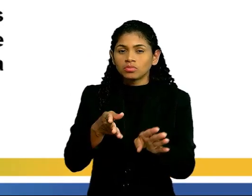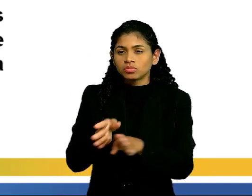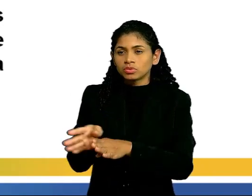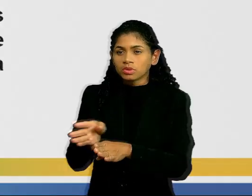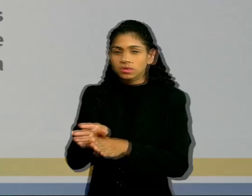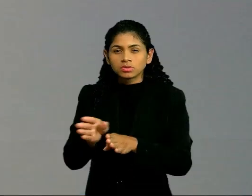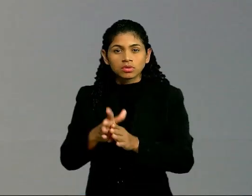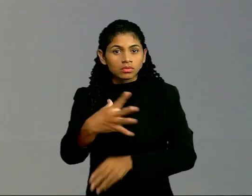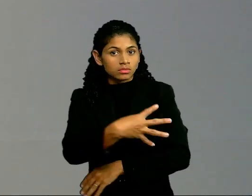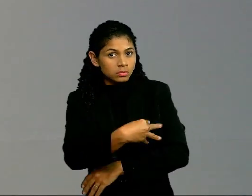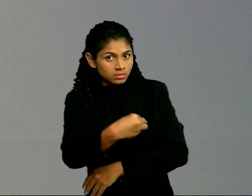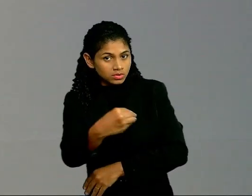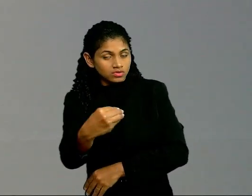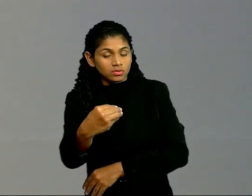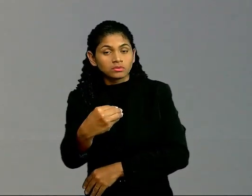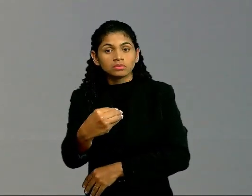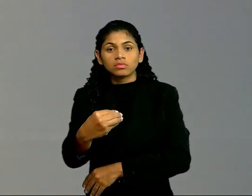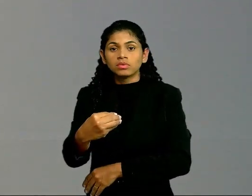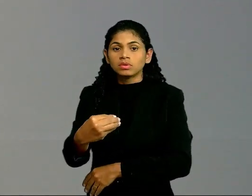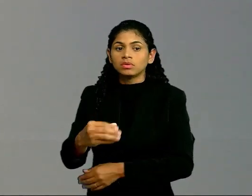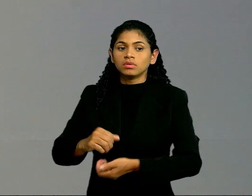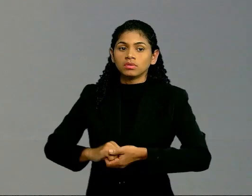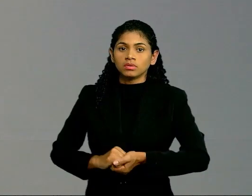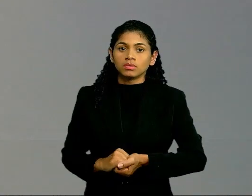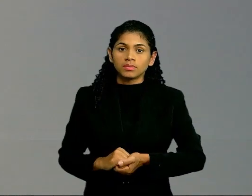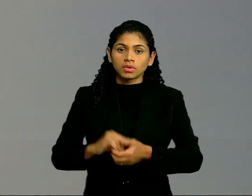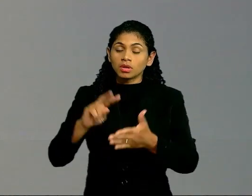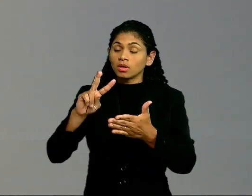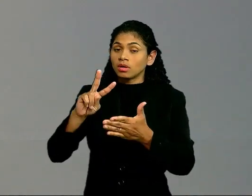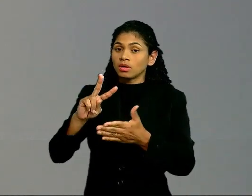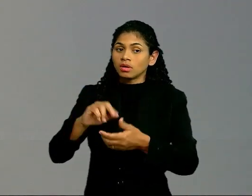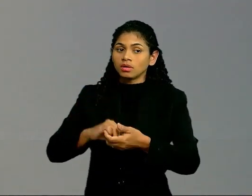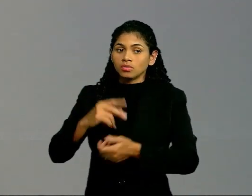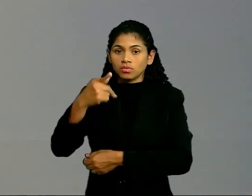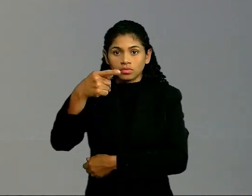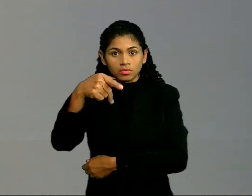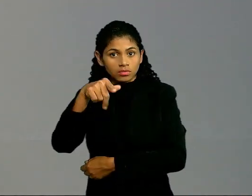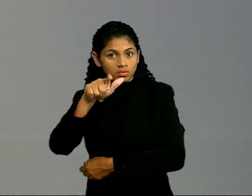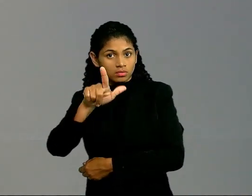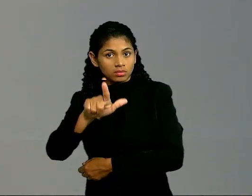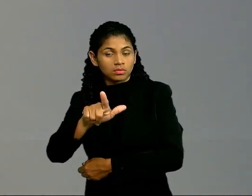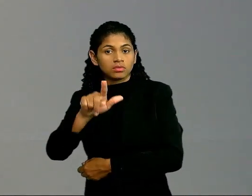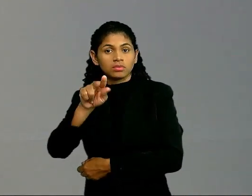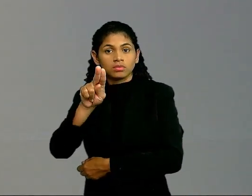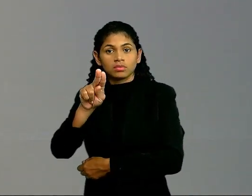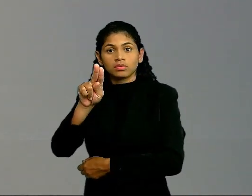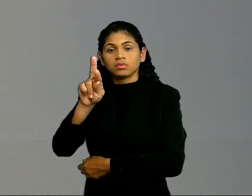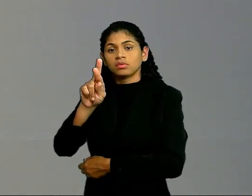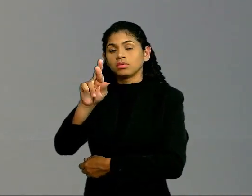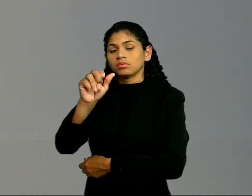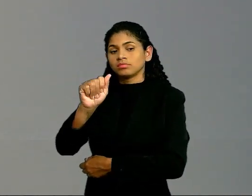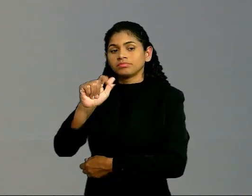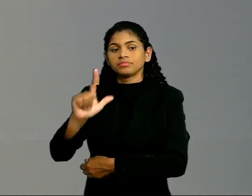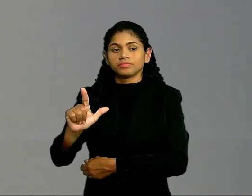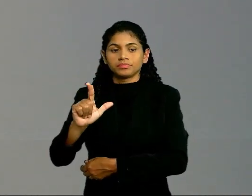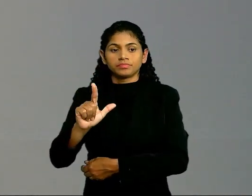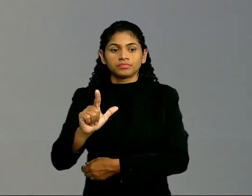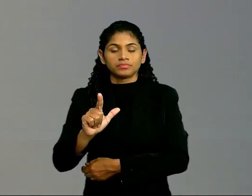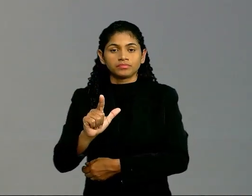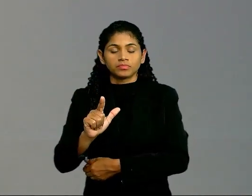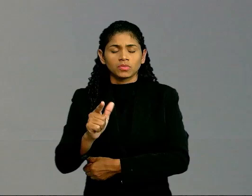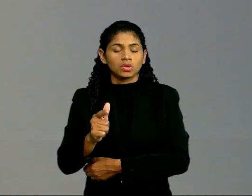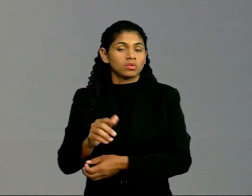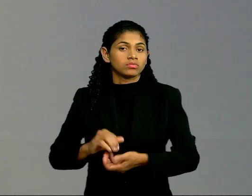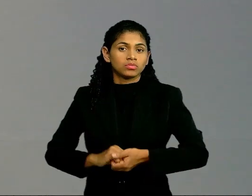tá? Então a gente tem essa característica de escrita dela, que apesar de não ser adequada à